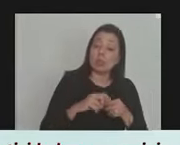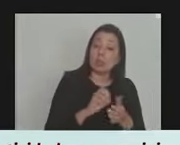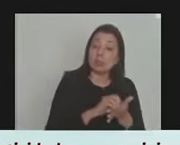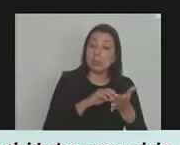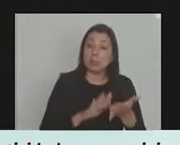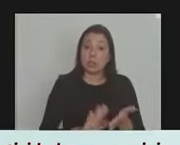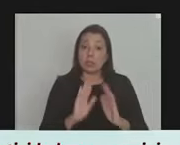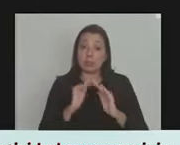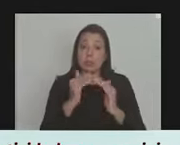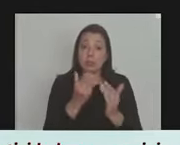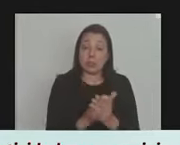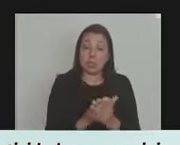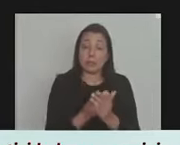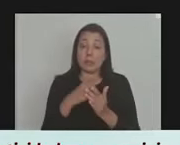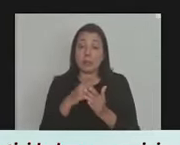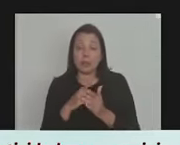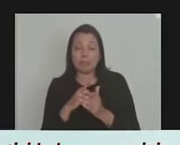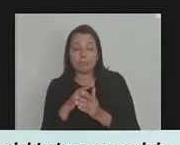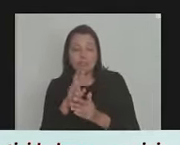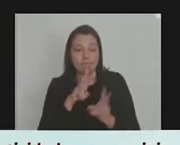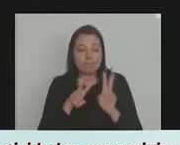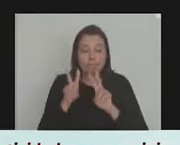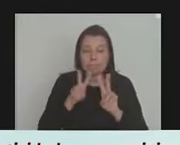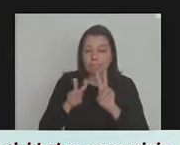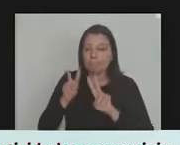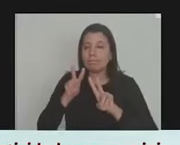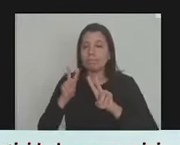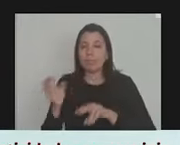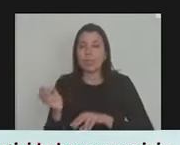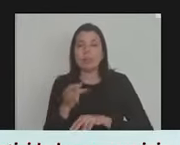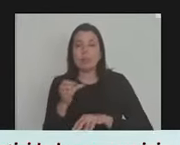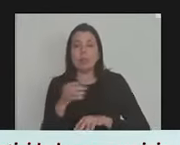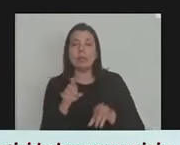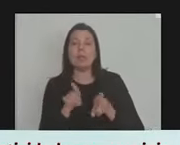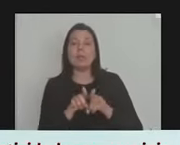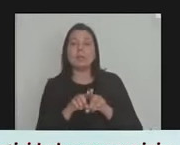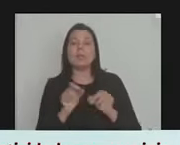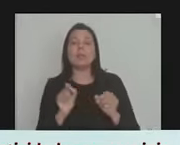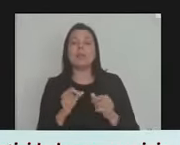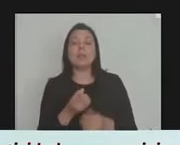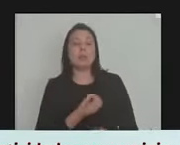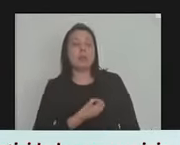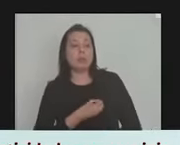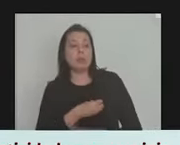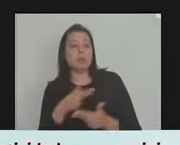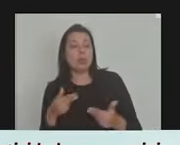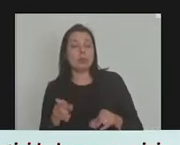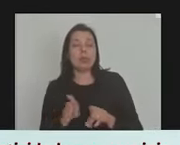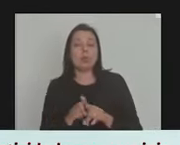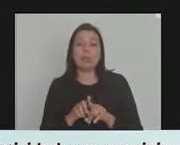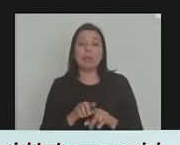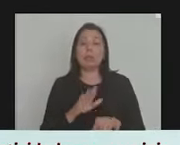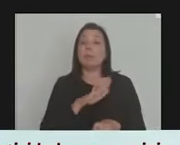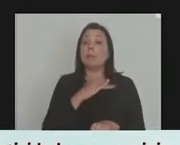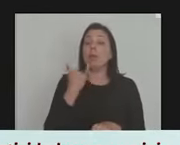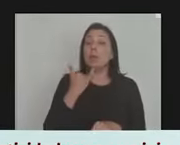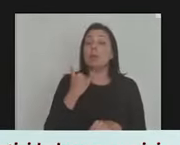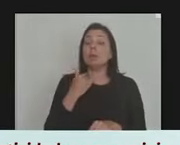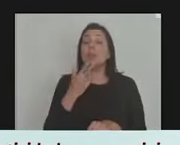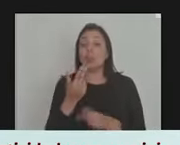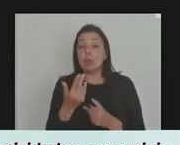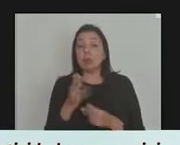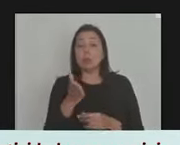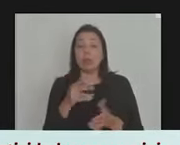escolares, foi observada uma nova elevação, tanto em número de casos e de óbitos, como o Simpro costuma falar, o retorno